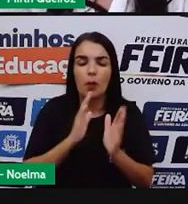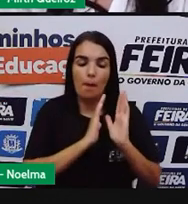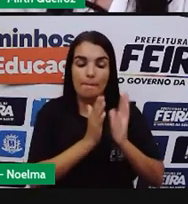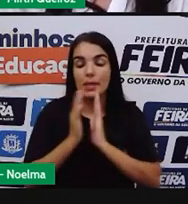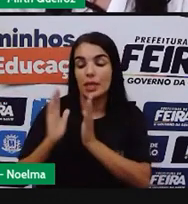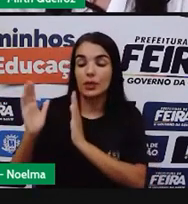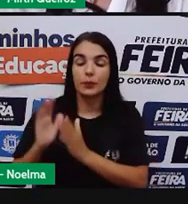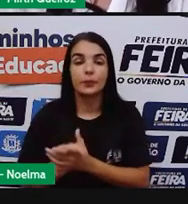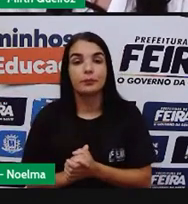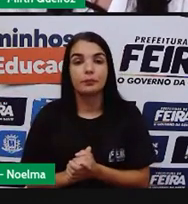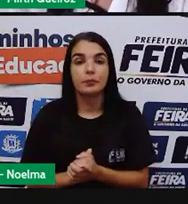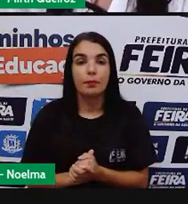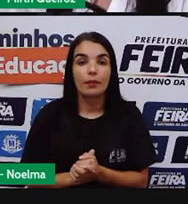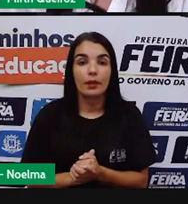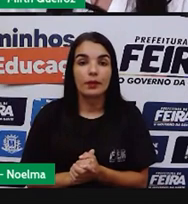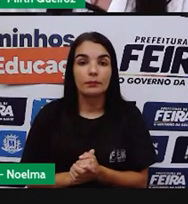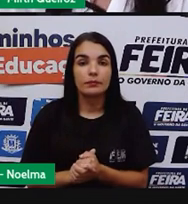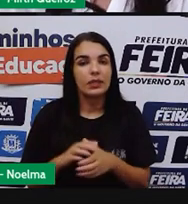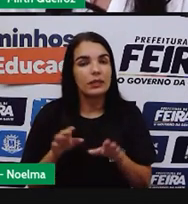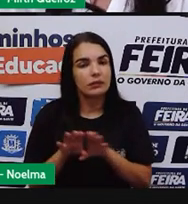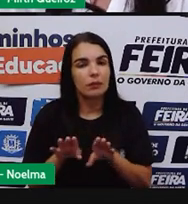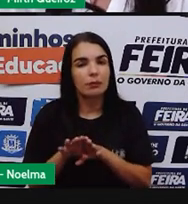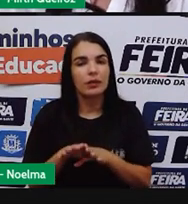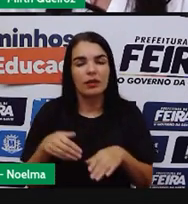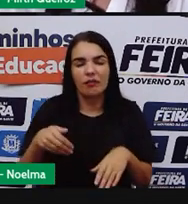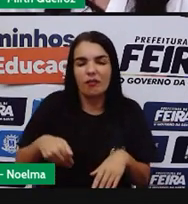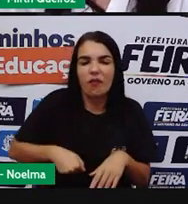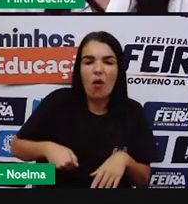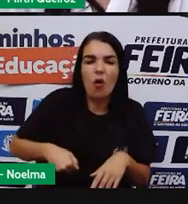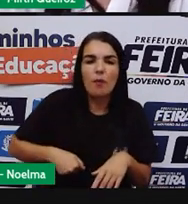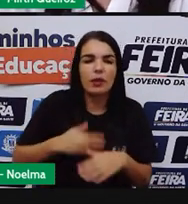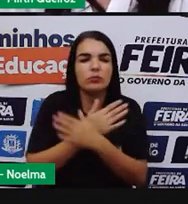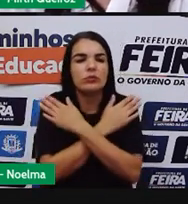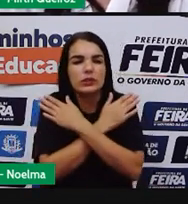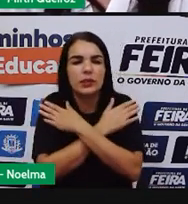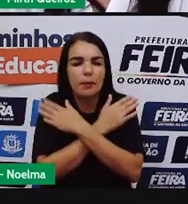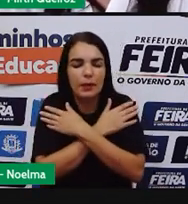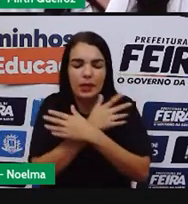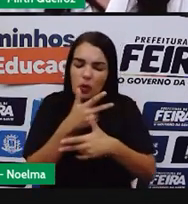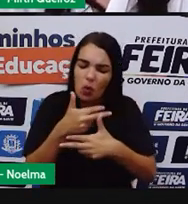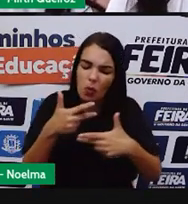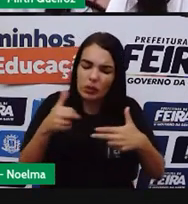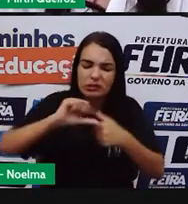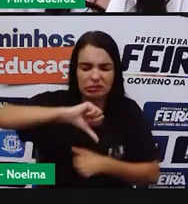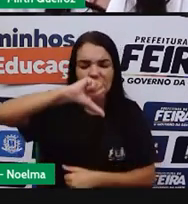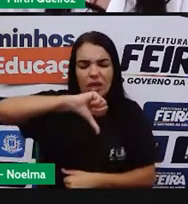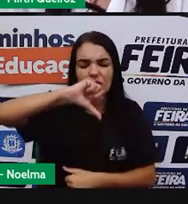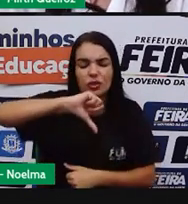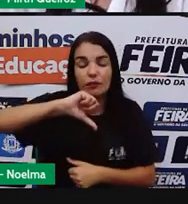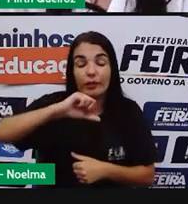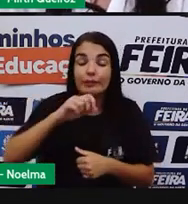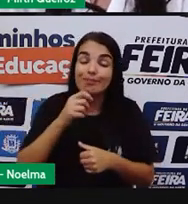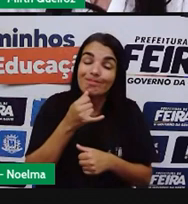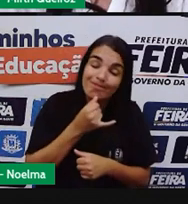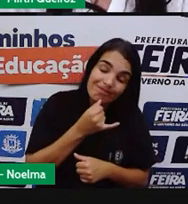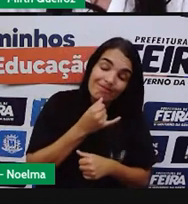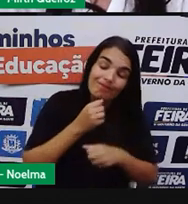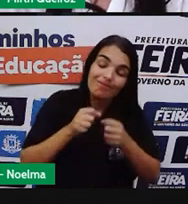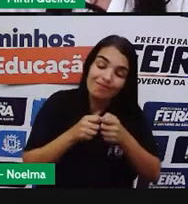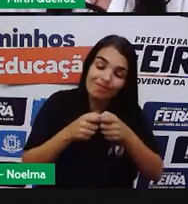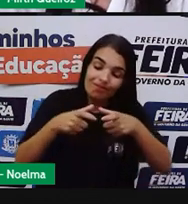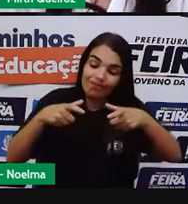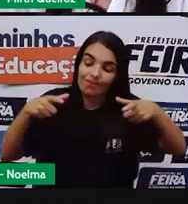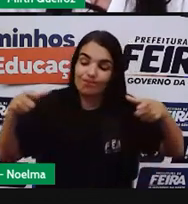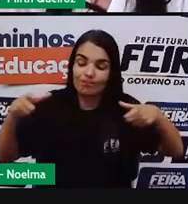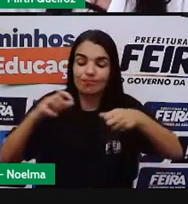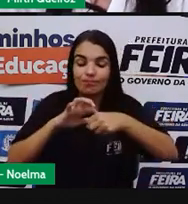Assim, sem falar também em relação ao fome, desemprego, né? São coisas negativas que, infelizmente, aumentaram